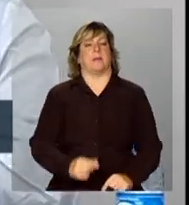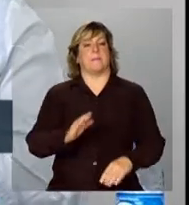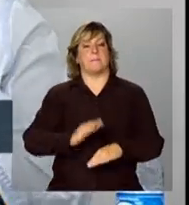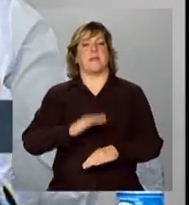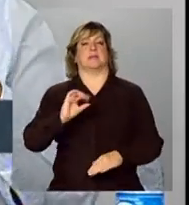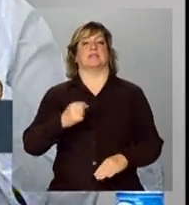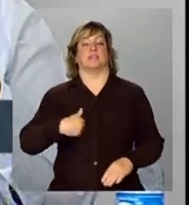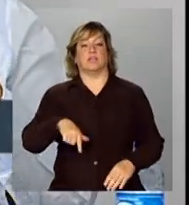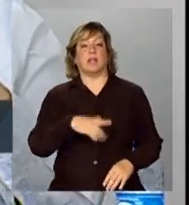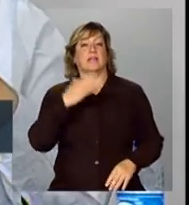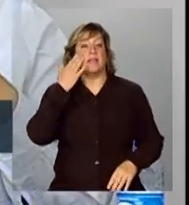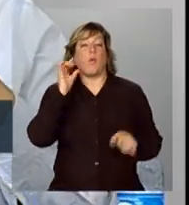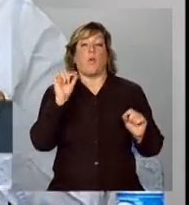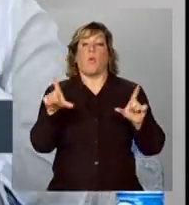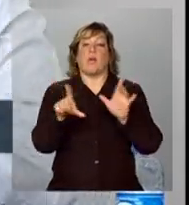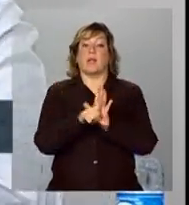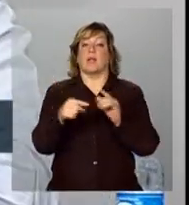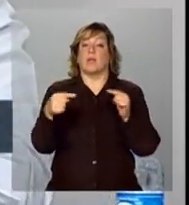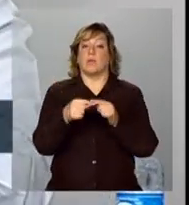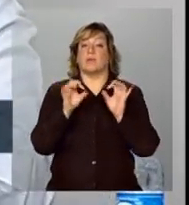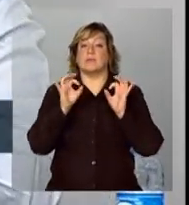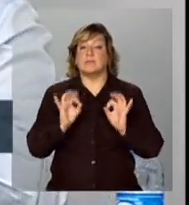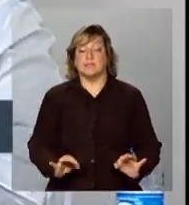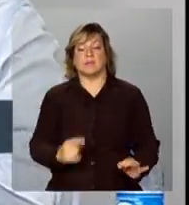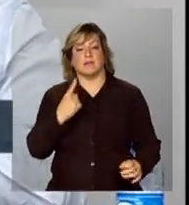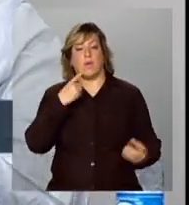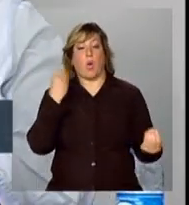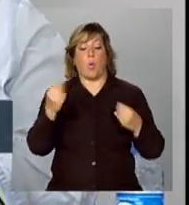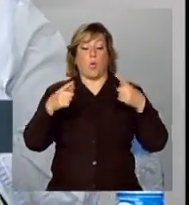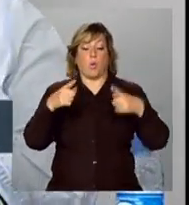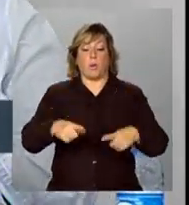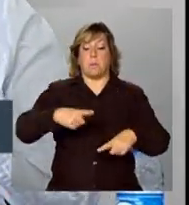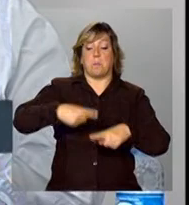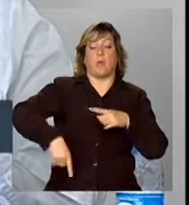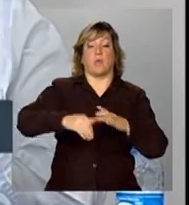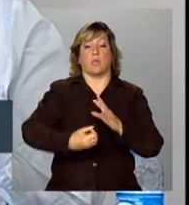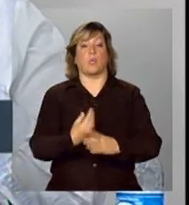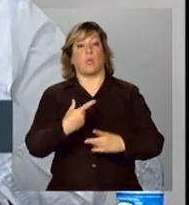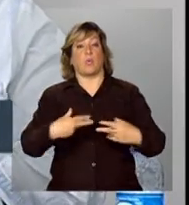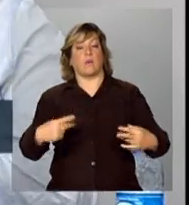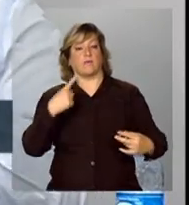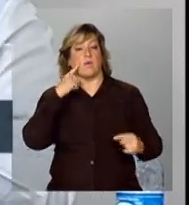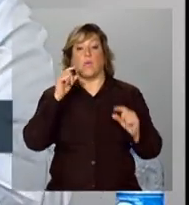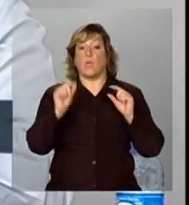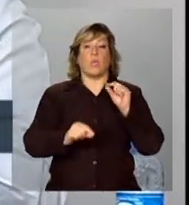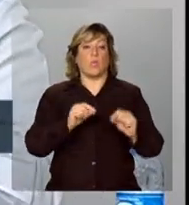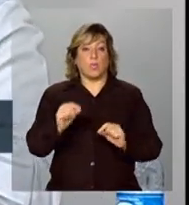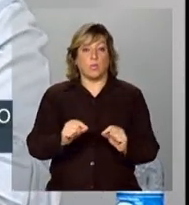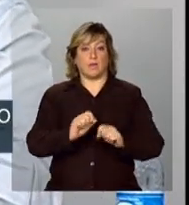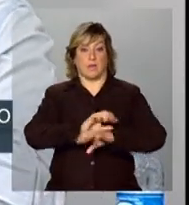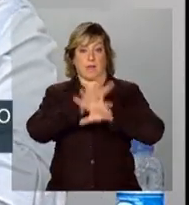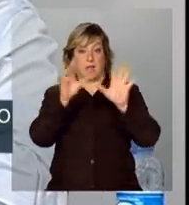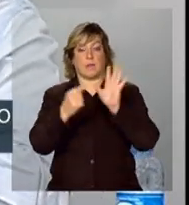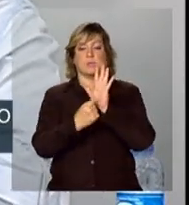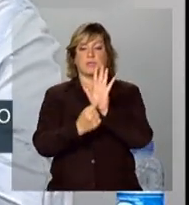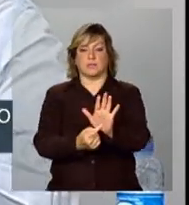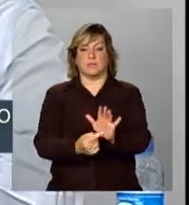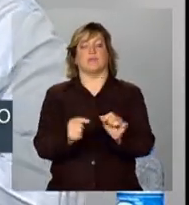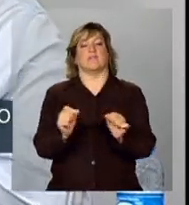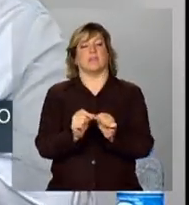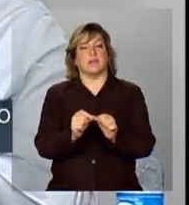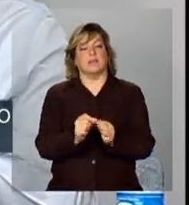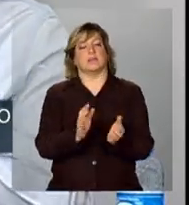Vamos entender o que é legal, o que não foi legal, o que é embargado, o que está sendo, na realidade, maquiado, para a gente poder tirar isso da mesa